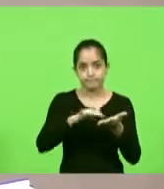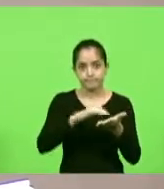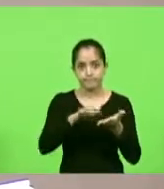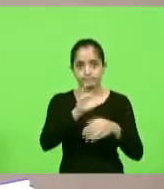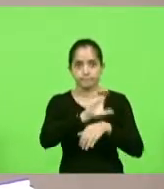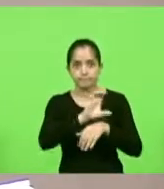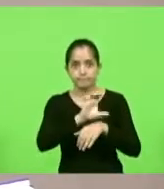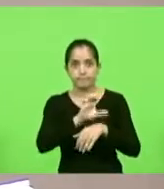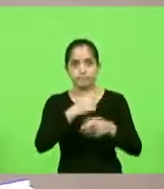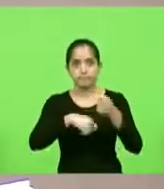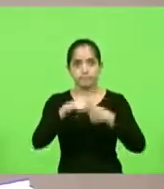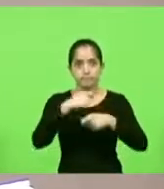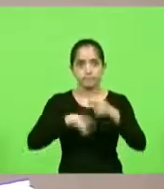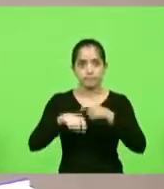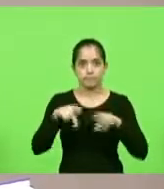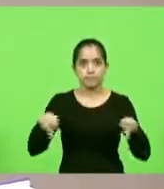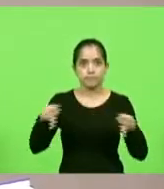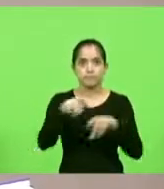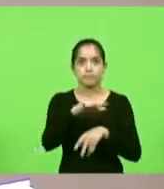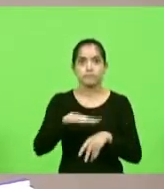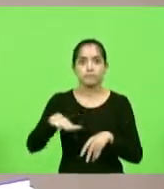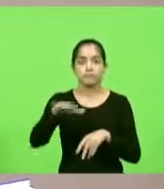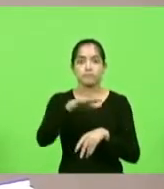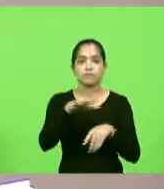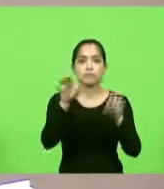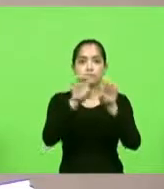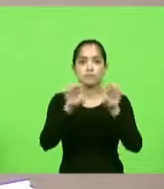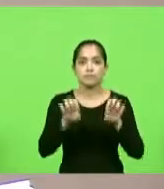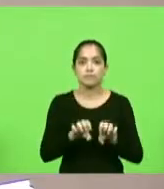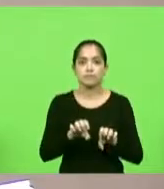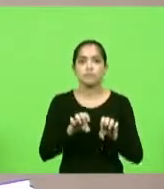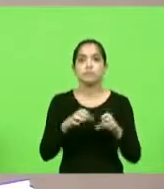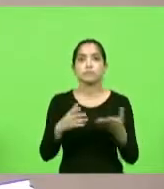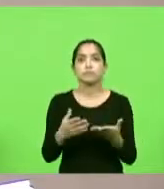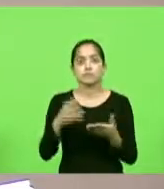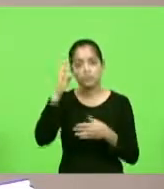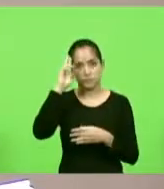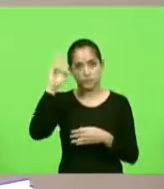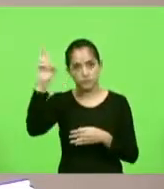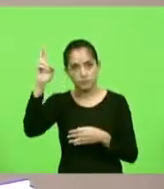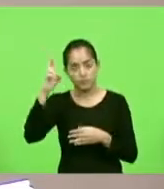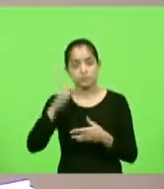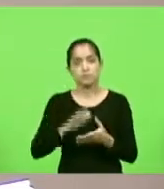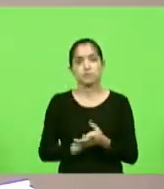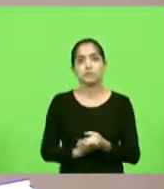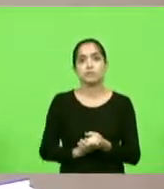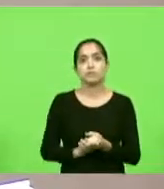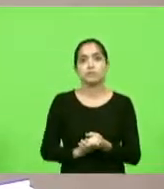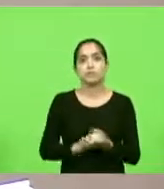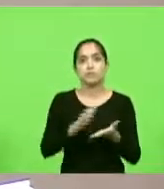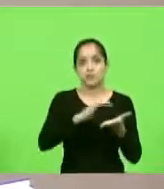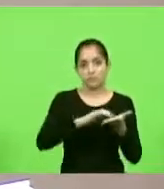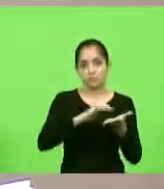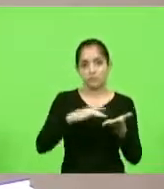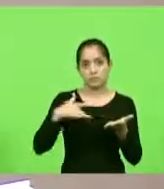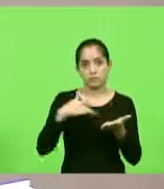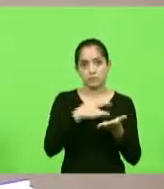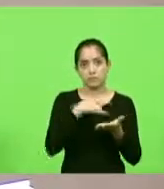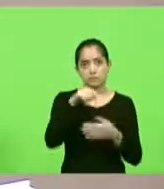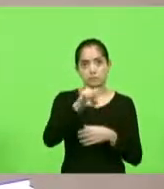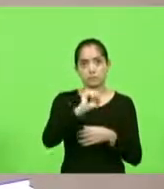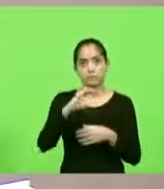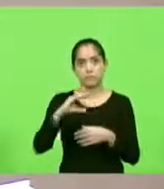Administração, Procurador-Geral do Estado, Secretário de Estado da Infraestrutura e Mobilidade, Chefe da Casa Militar e Secretário de Estado da Saúde do Estado de Santa